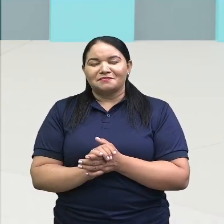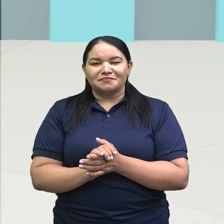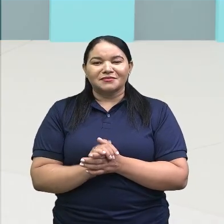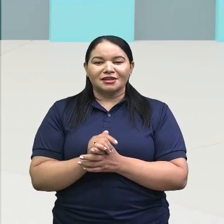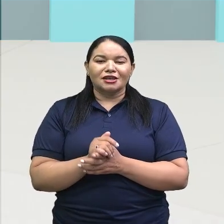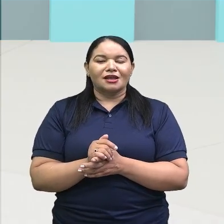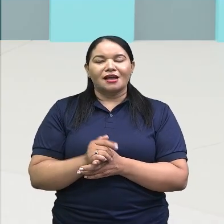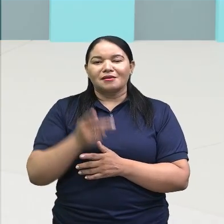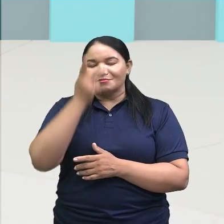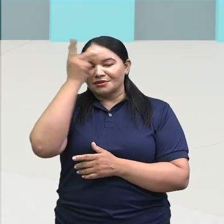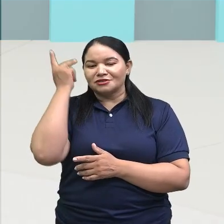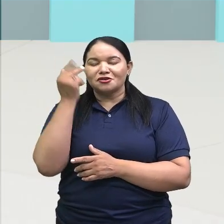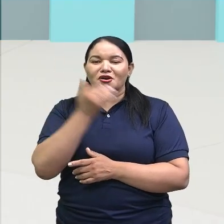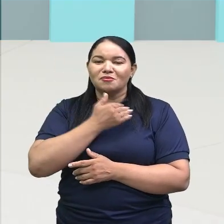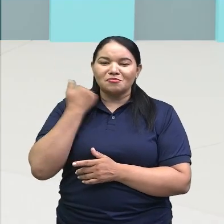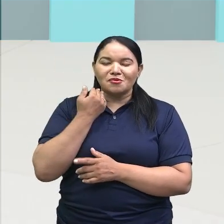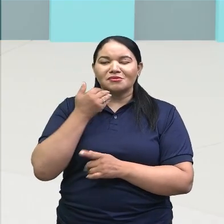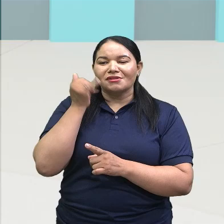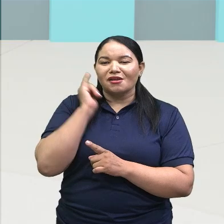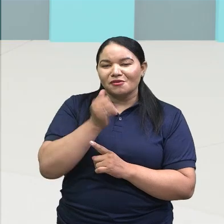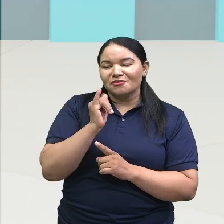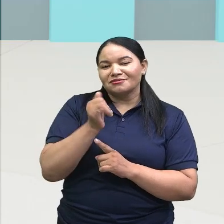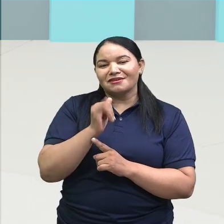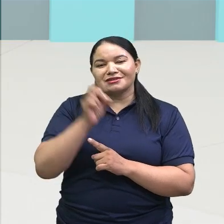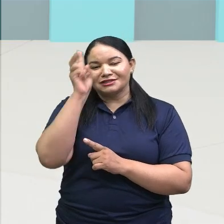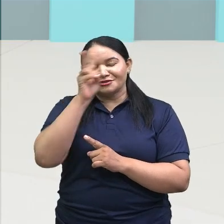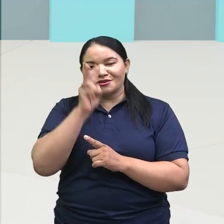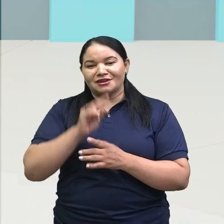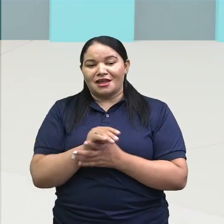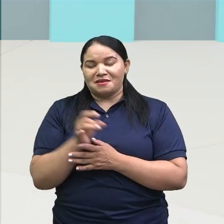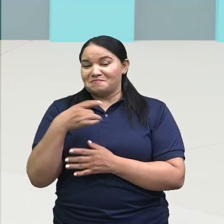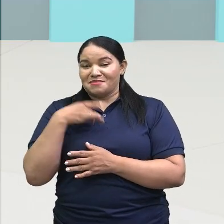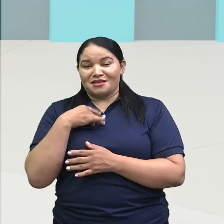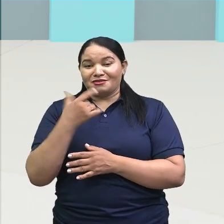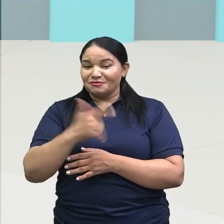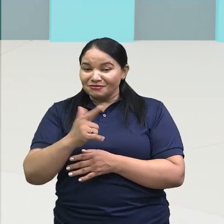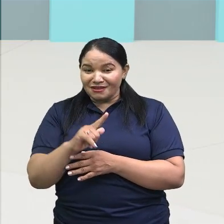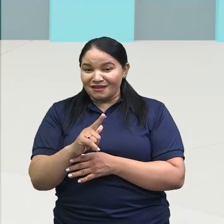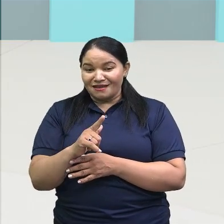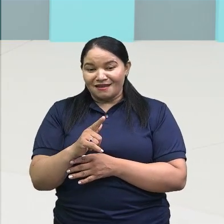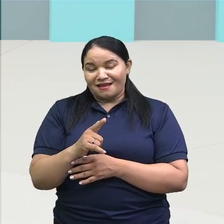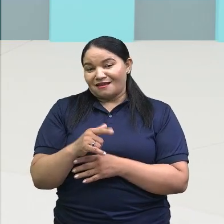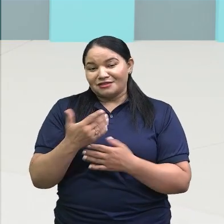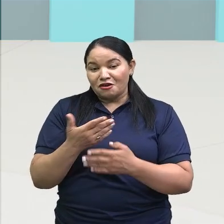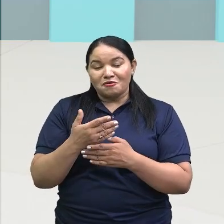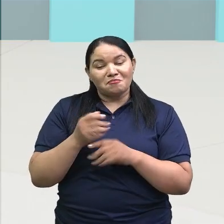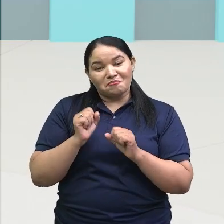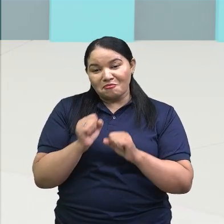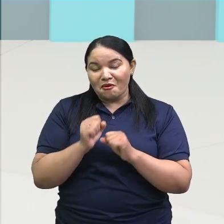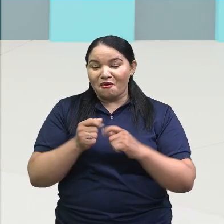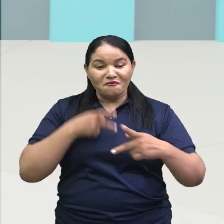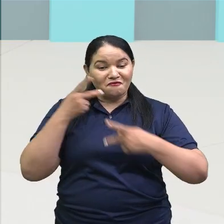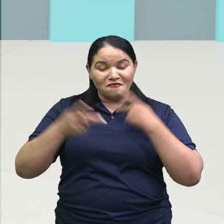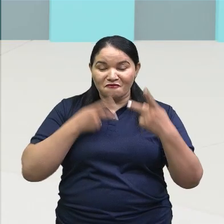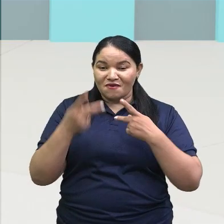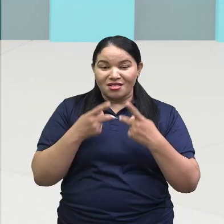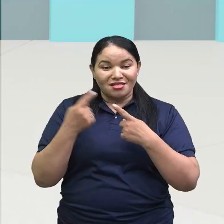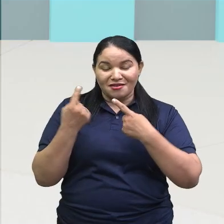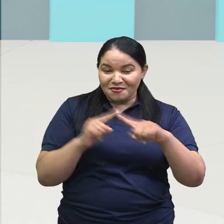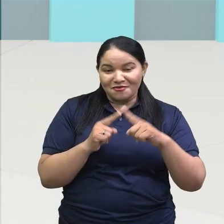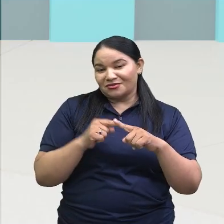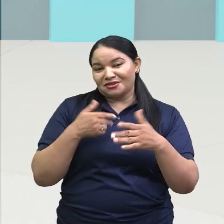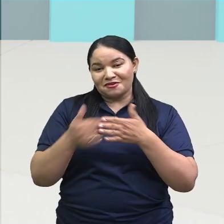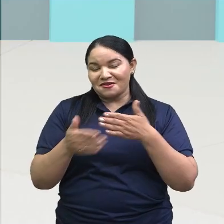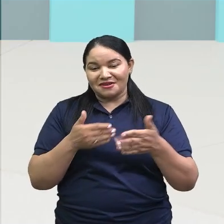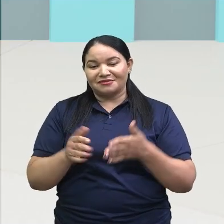vai contar uma história? Porque morto não tem medo mais de nada, não é, gente? Ele já perdeu a vida, então ele pode falar mal de todo mundo. Essa era a ideia de